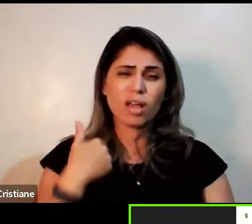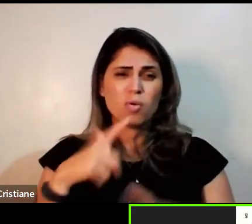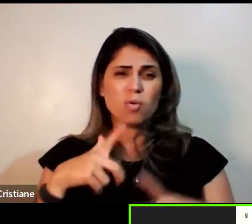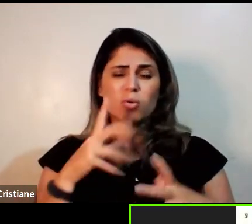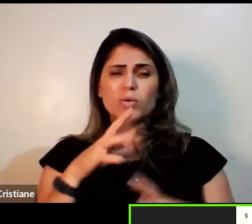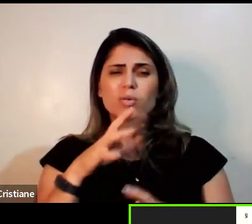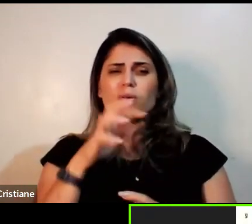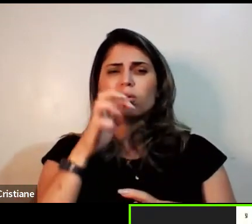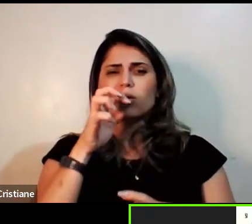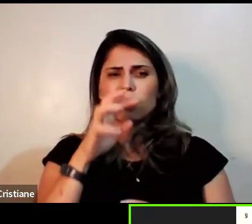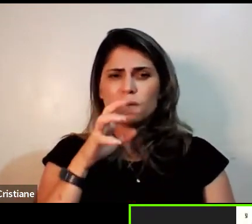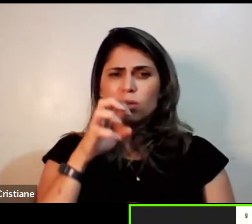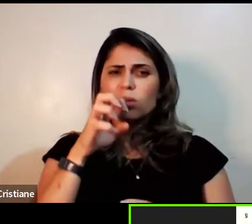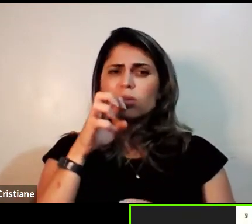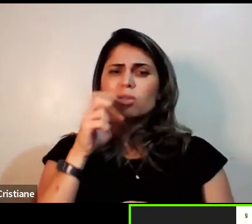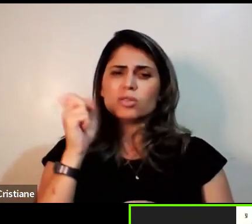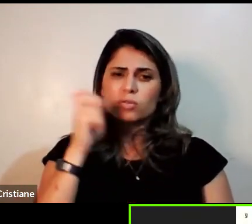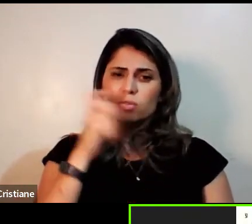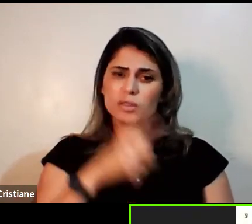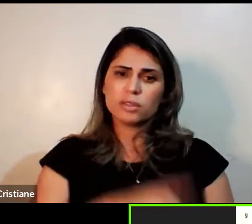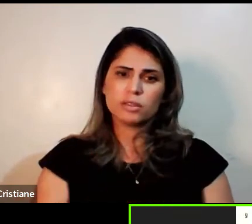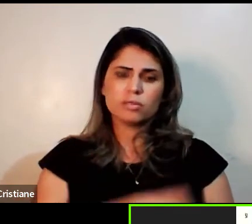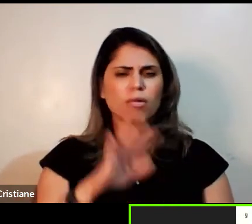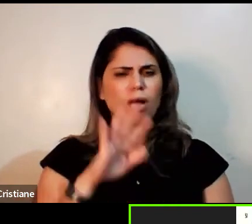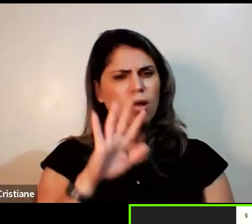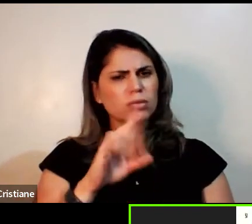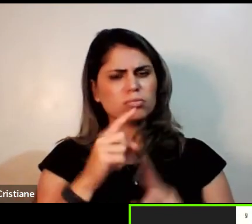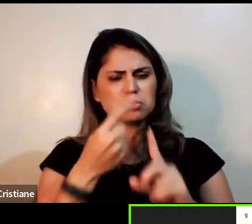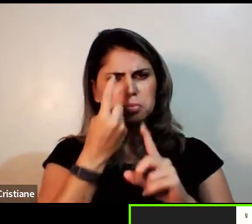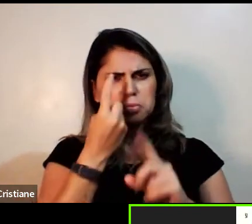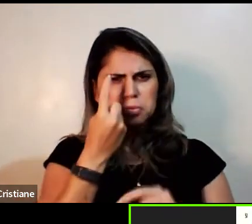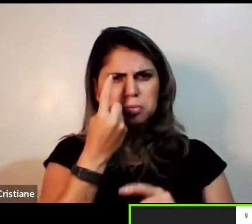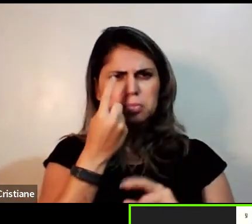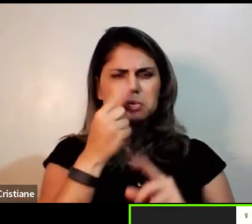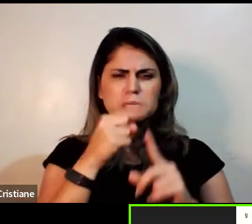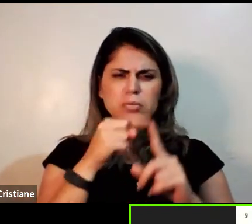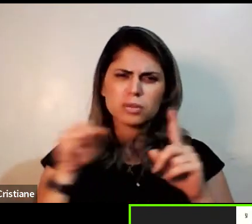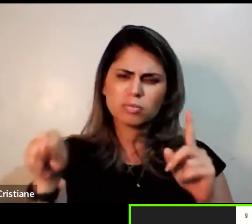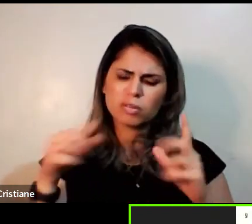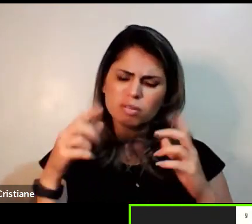Daí passou uma semana que eu estava assim, muito fraca,